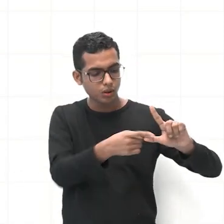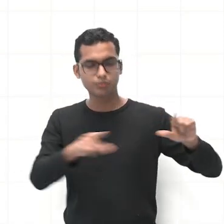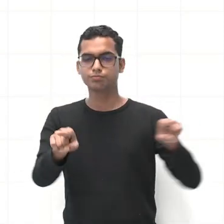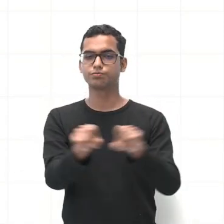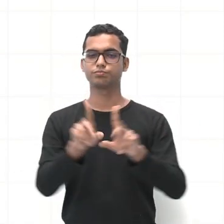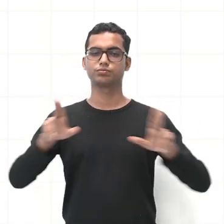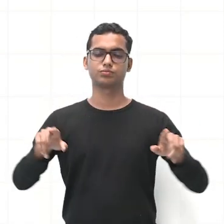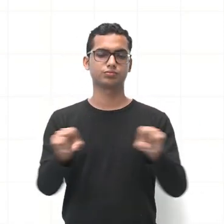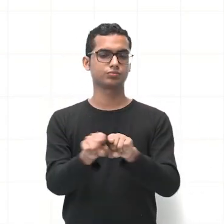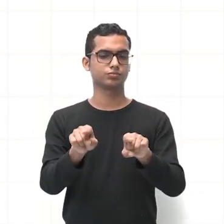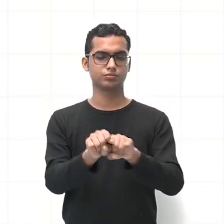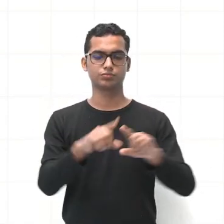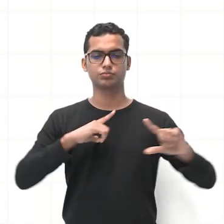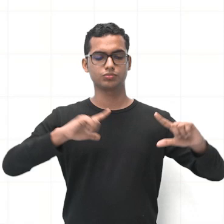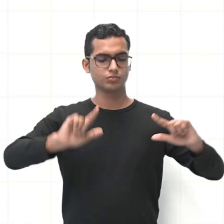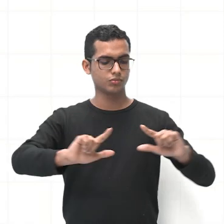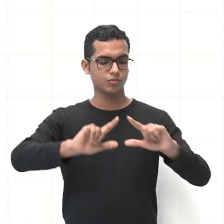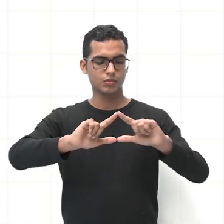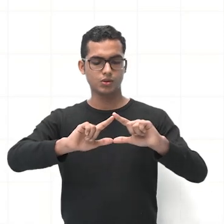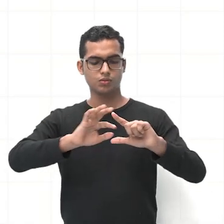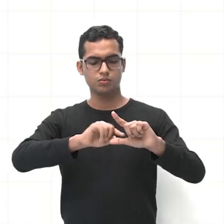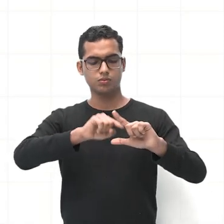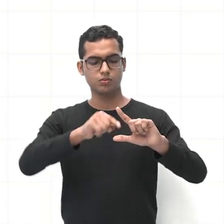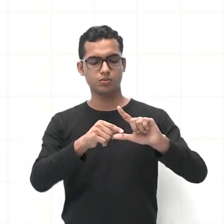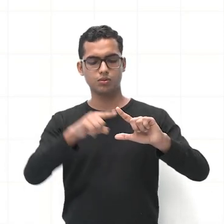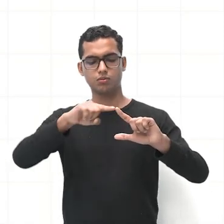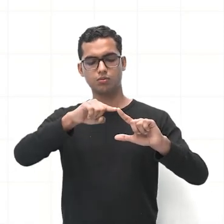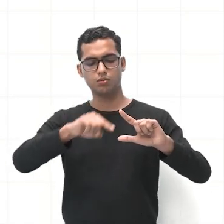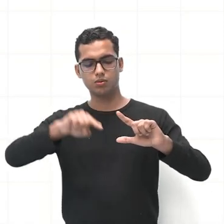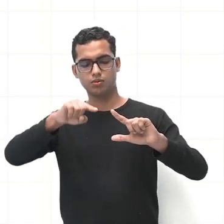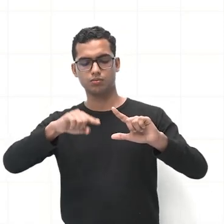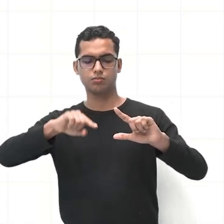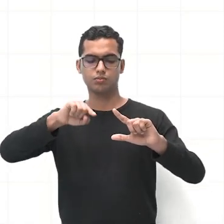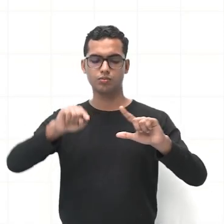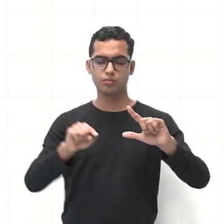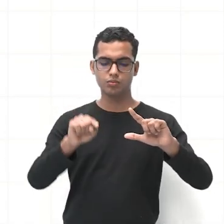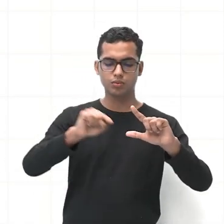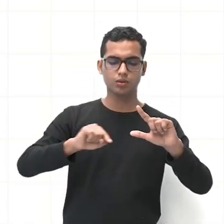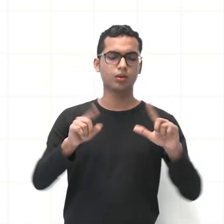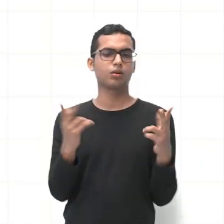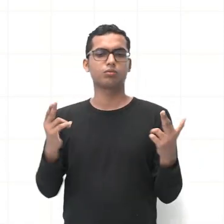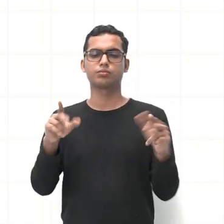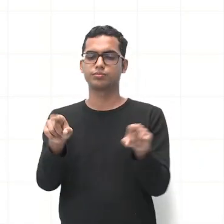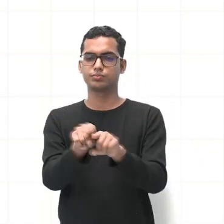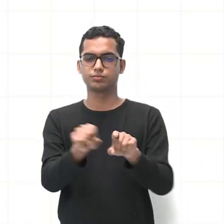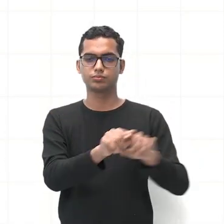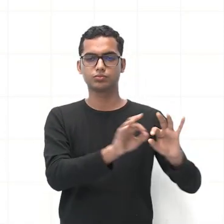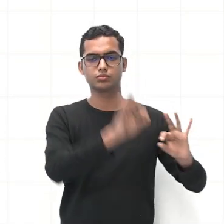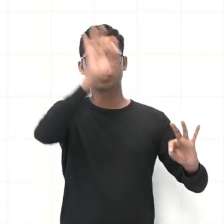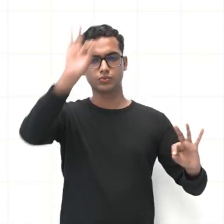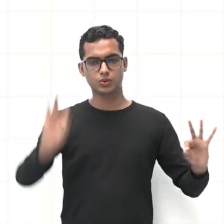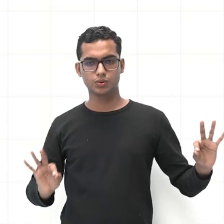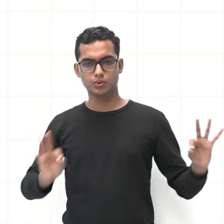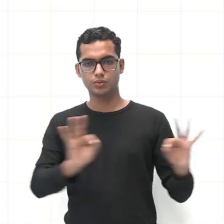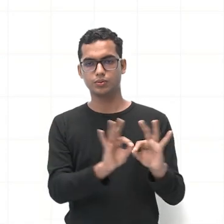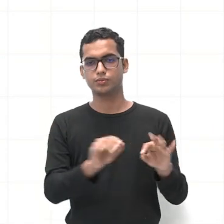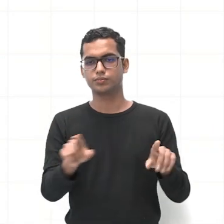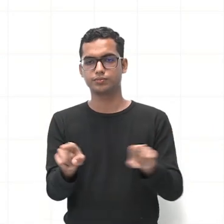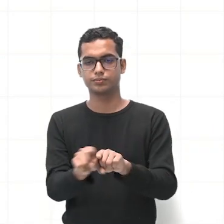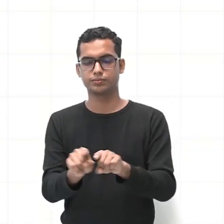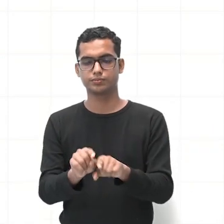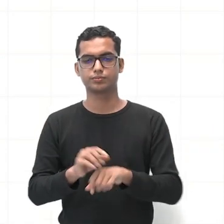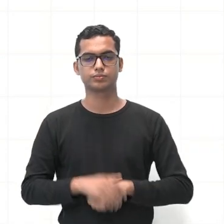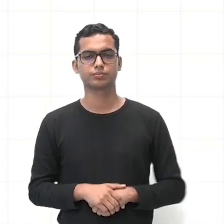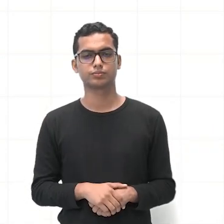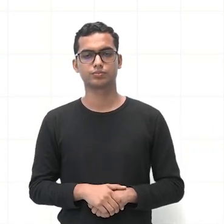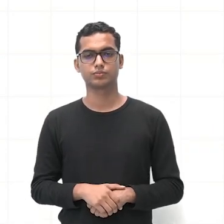iguais. Então, ó, característica de um triângulo equilátero: ele possui lados iguais e possui ângulos iguais.